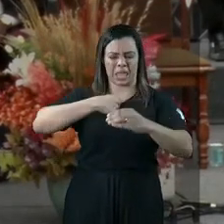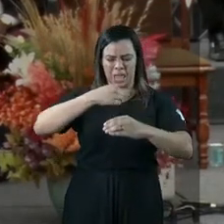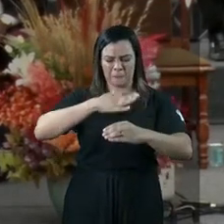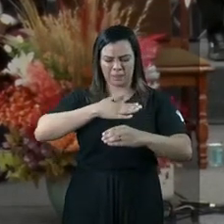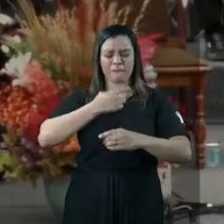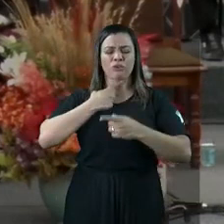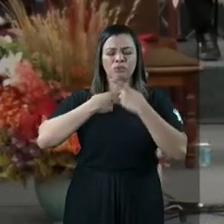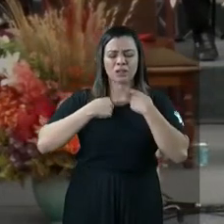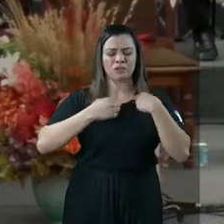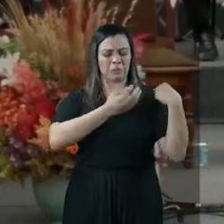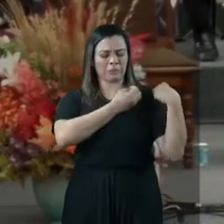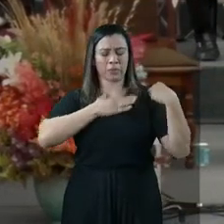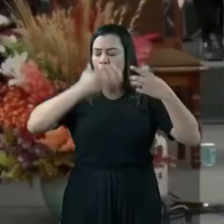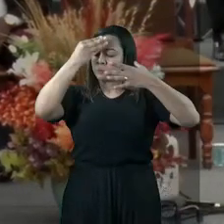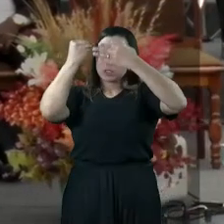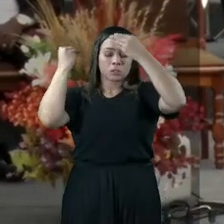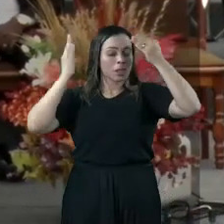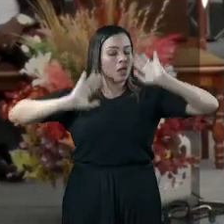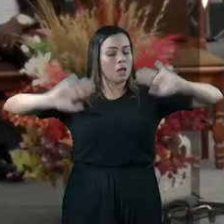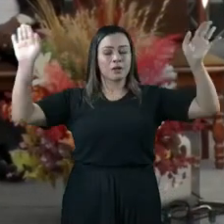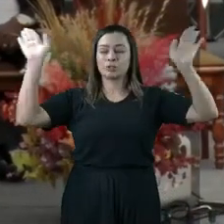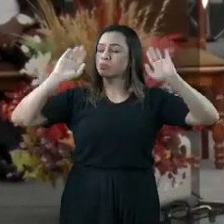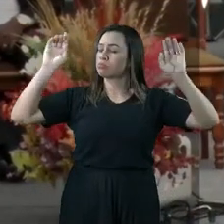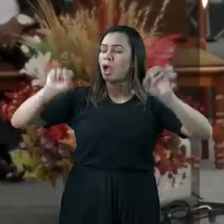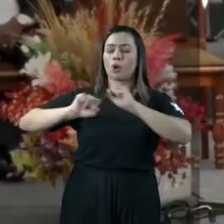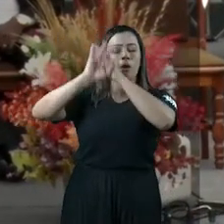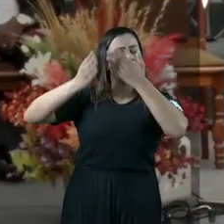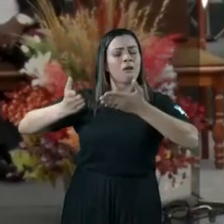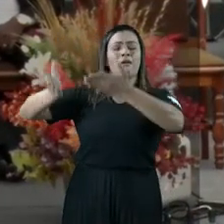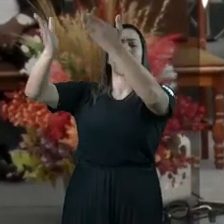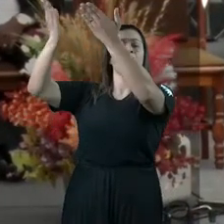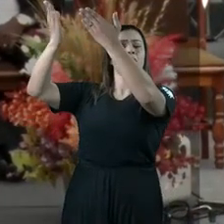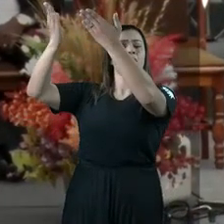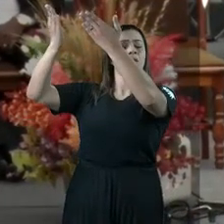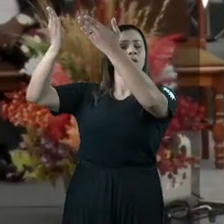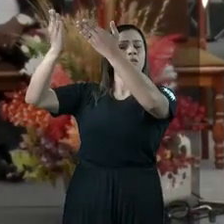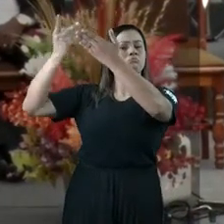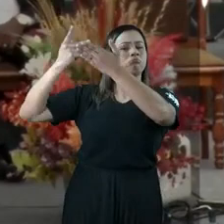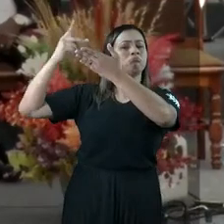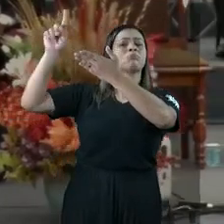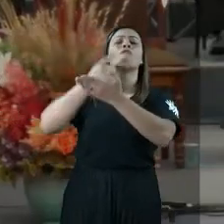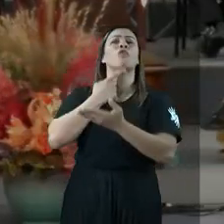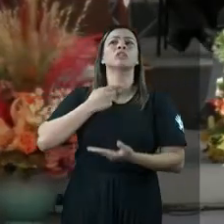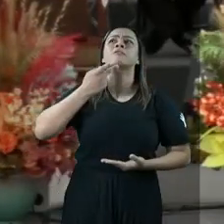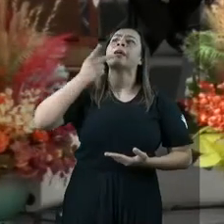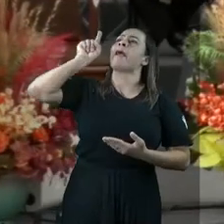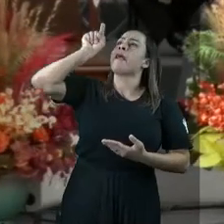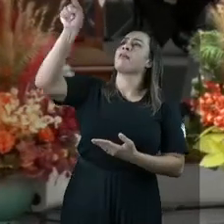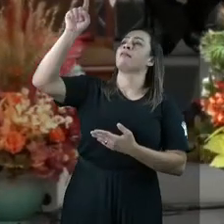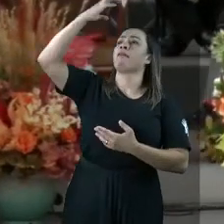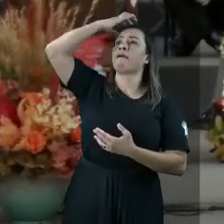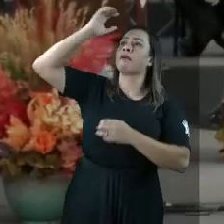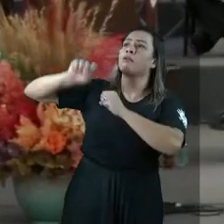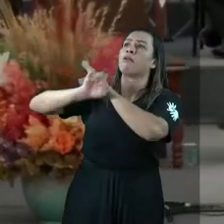face some, a glória dEle aparece. E só dá vontade de dizer: Ele é o Rei da Glória. Ele